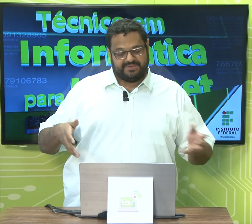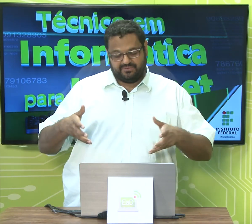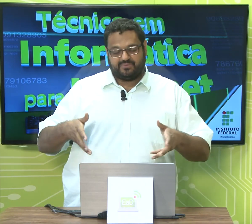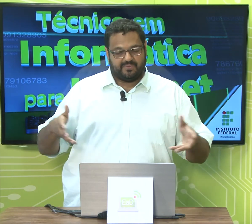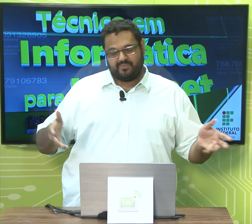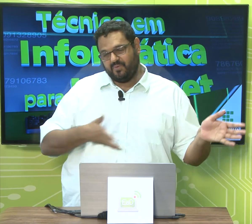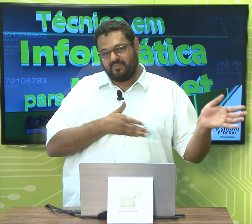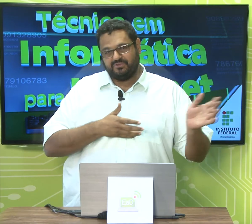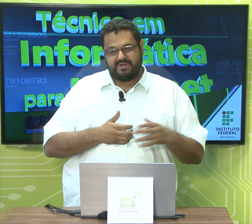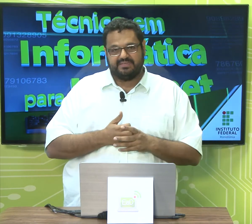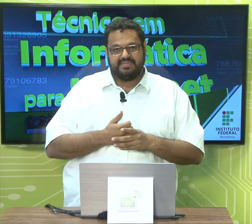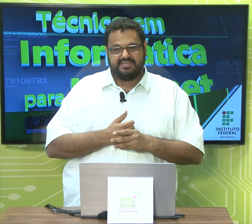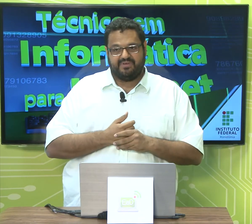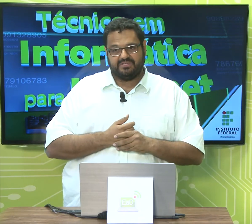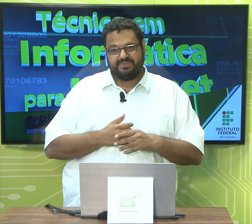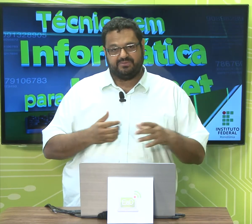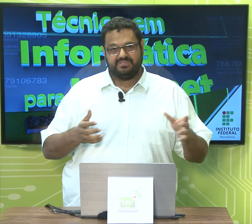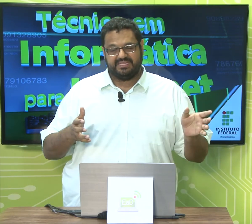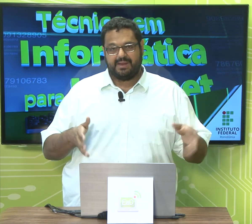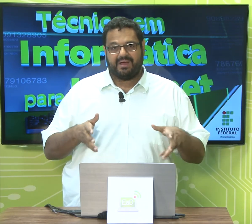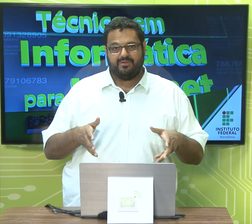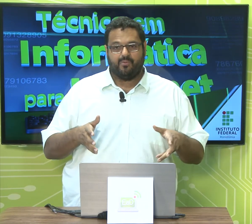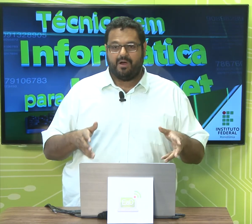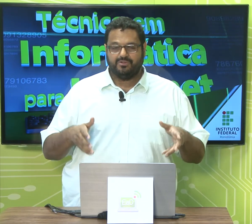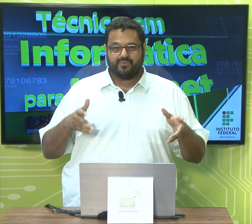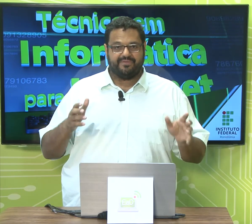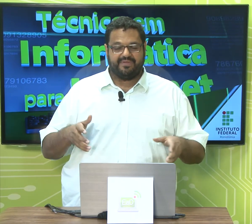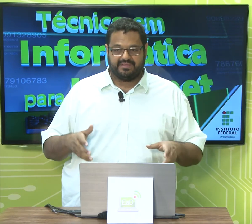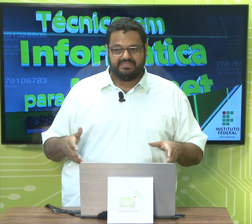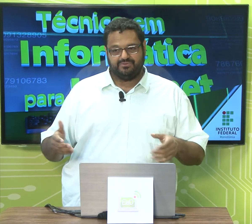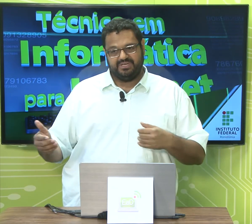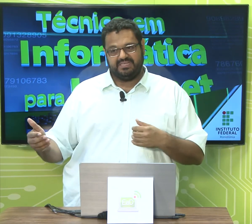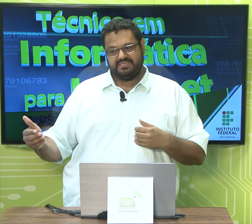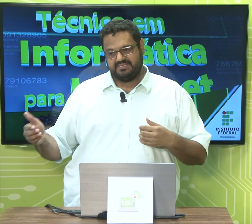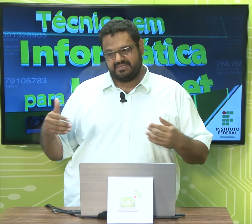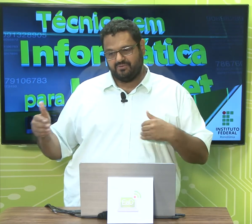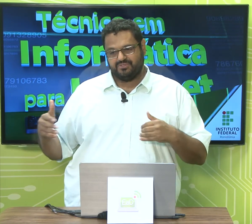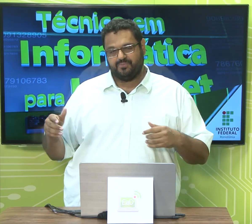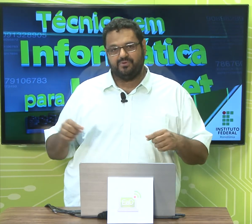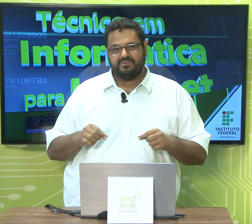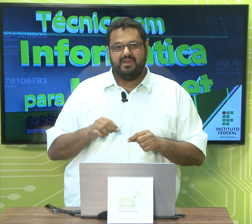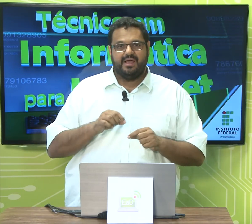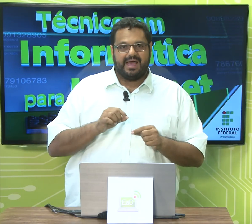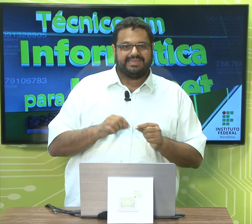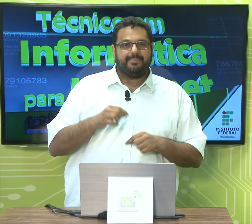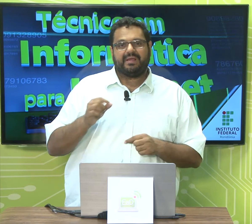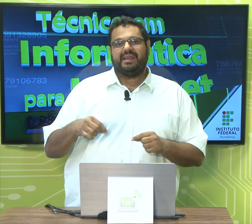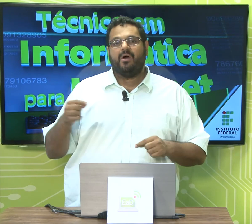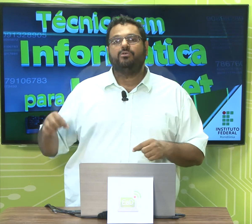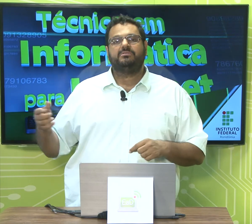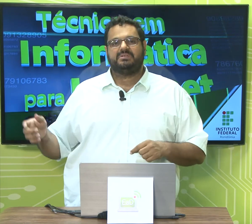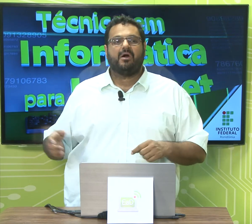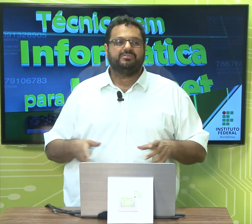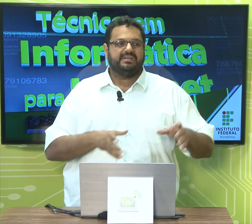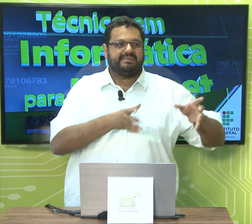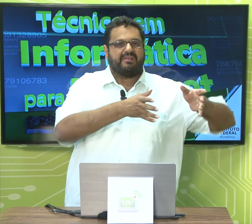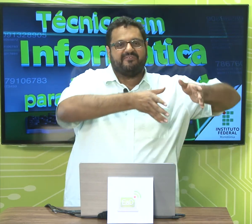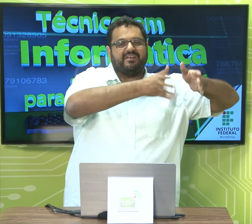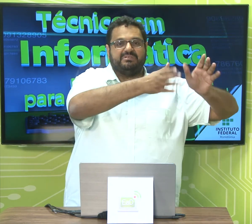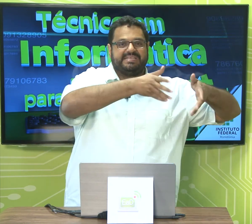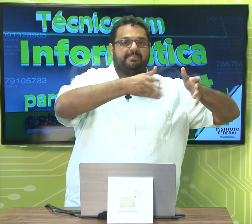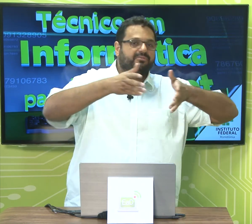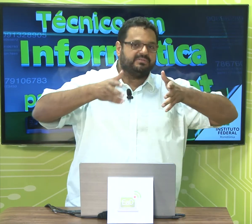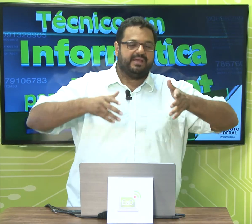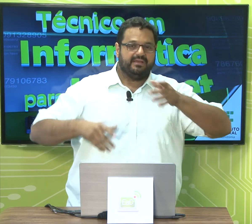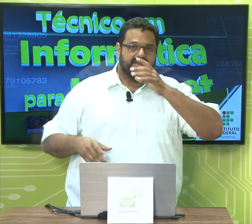com as pessoas, como a professora Alessandra falou, as pessoas que trabalham com áudio, com efeito, eles utilizam esses áudios puros até para criar outros áudios. Ele tem